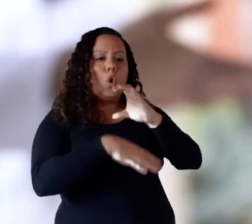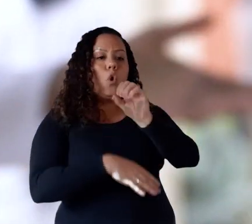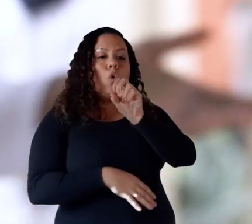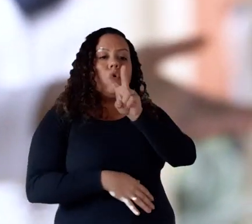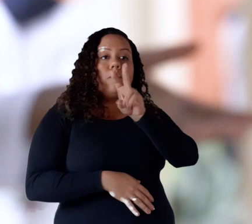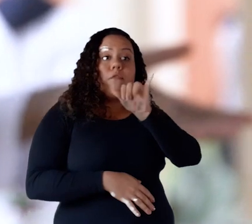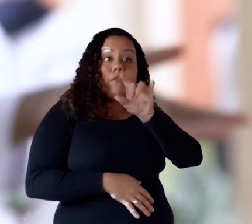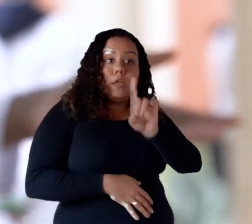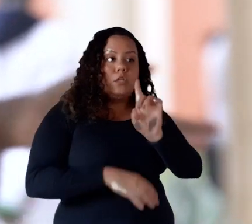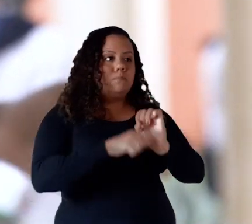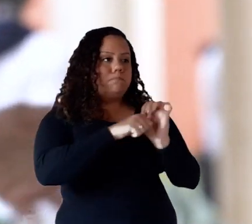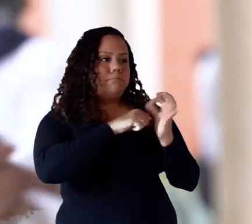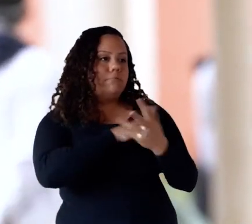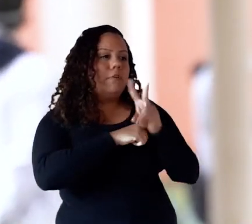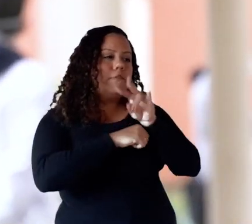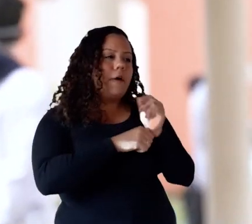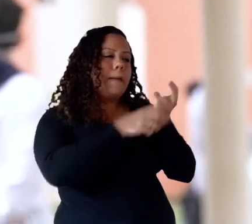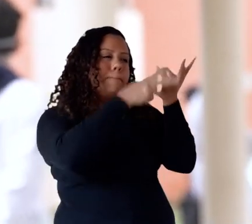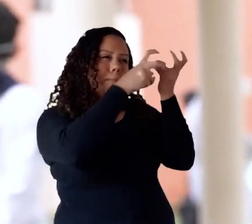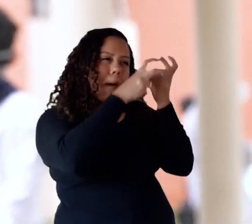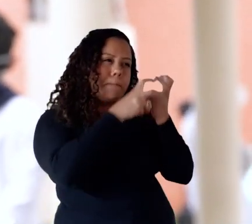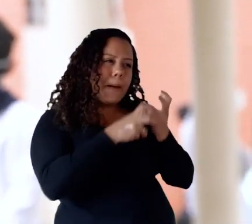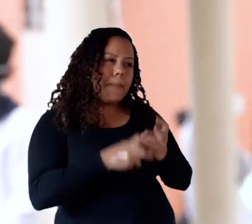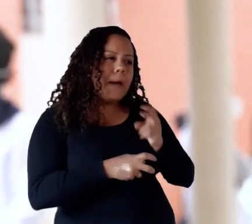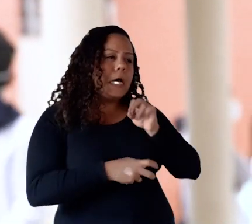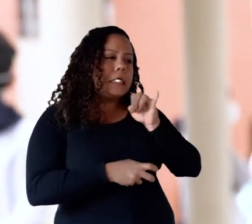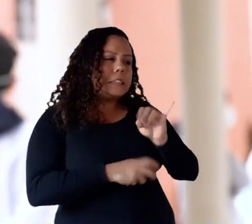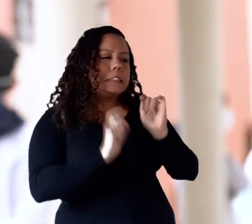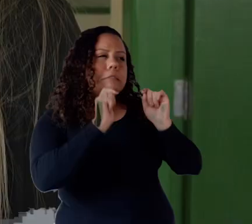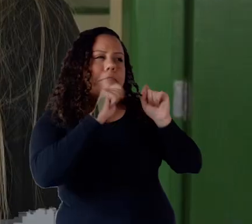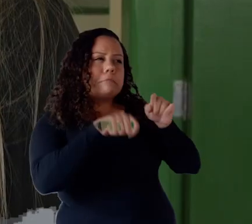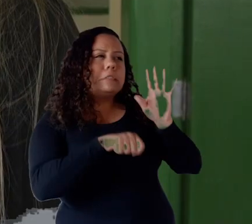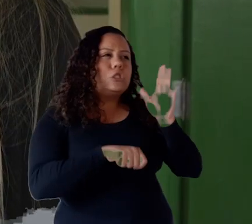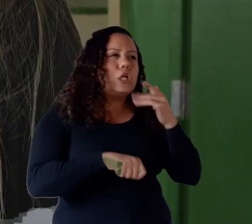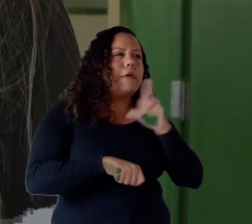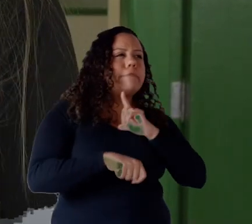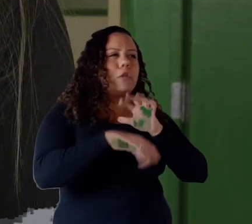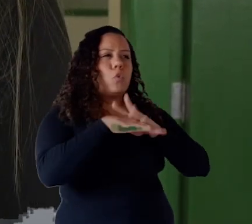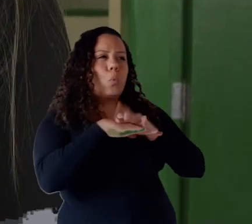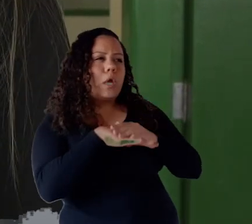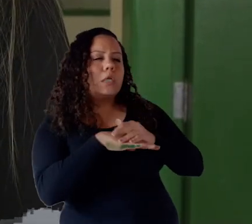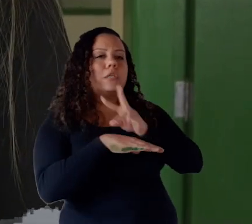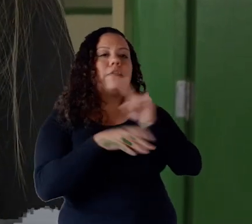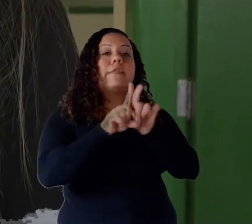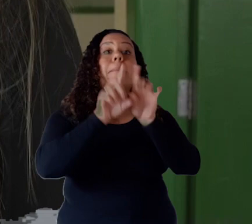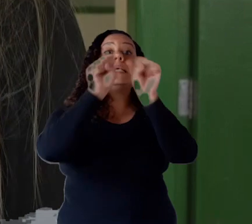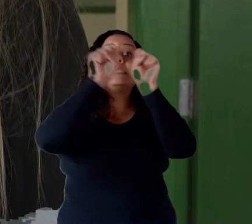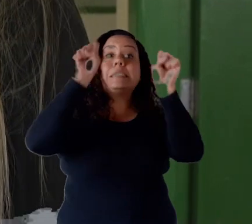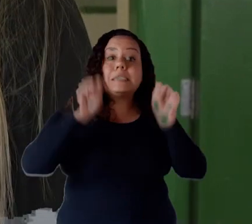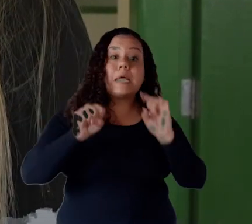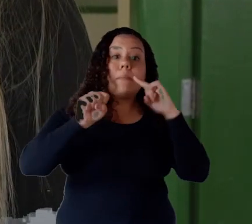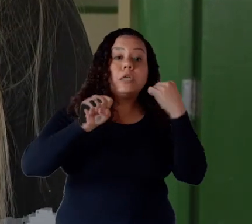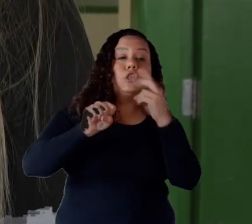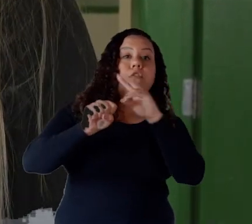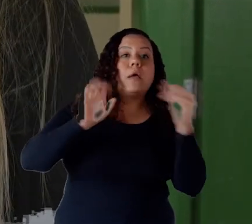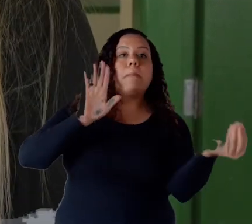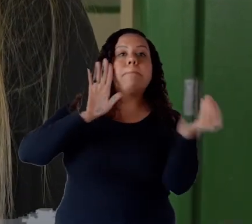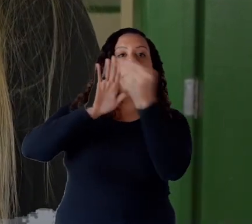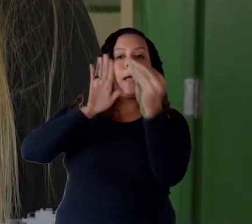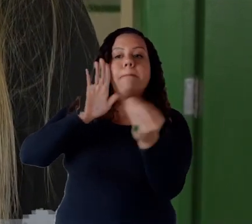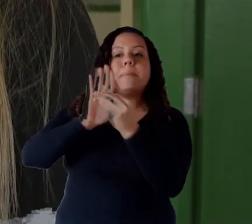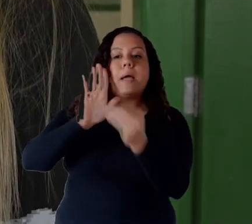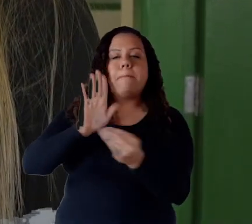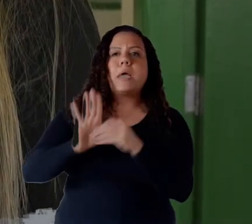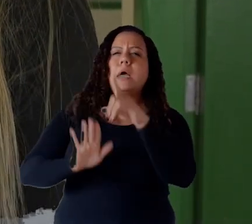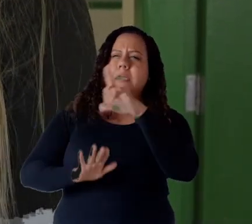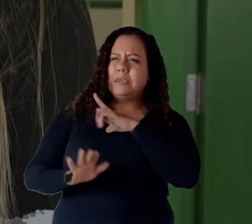contato com alguma outra pessoa que tenha tido Covid, a gente vai monitorar, vai fazer esse rastreamento para poder ver.